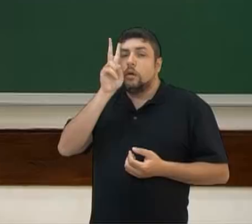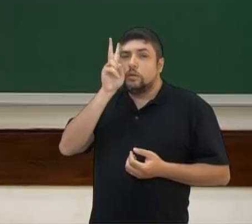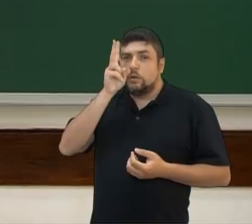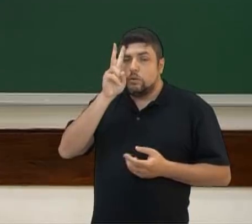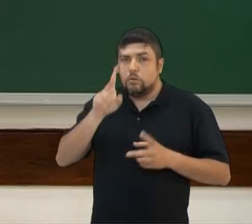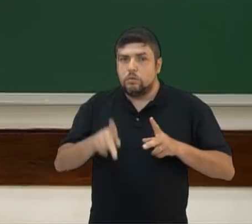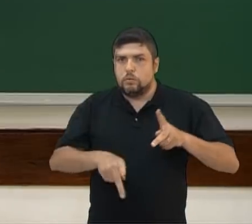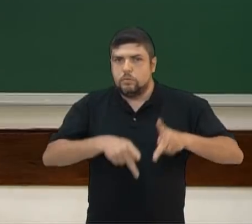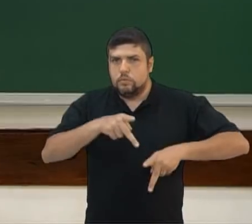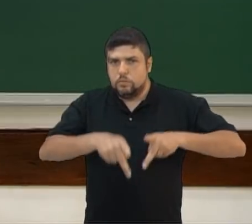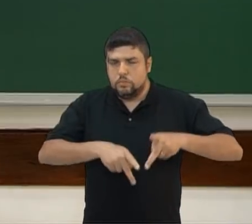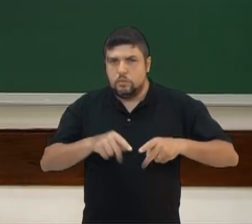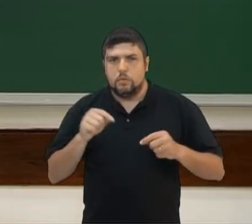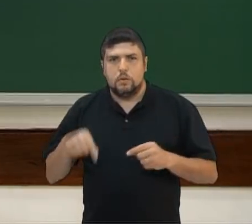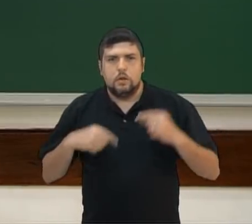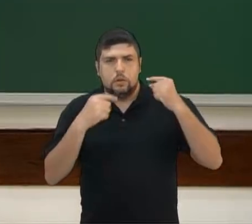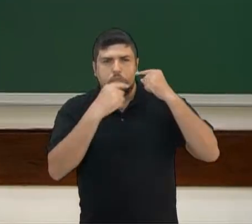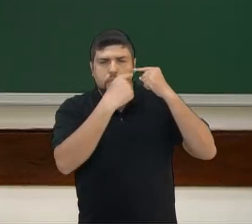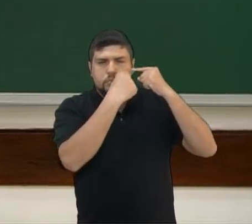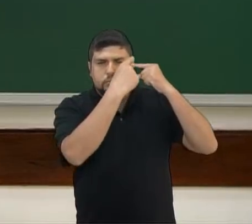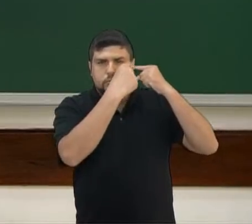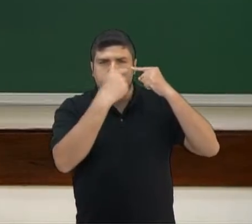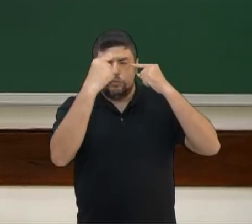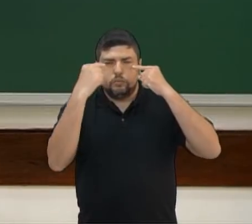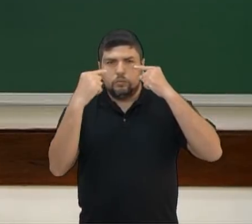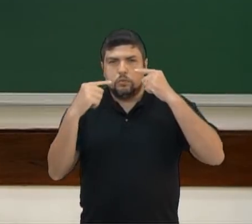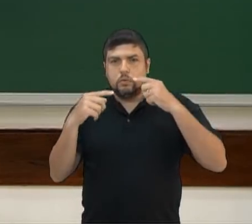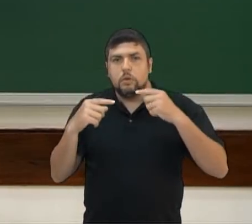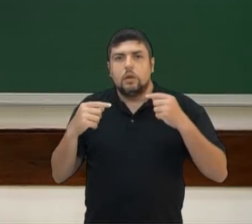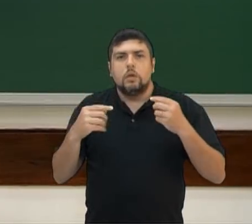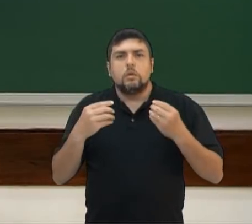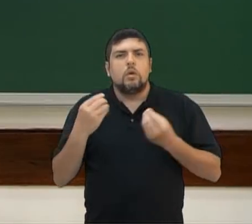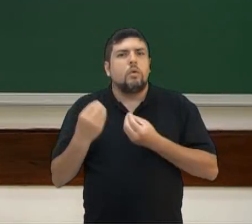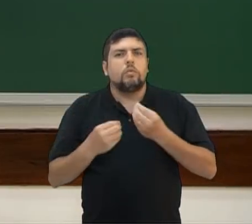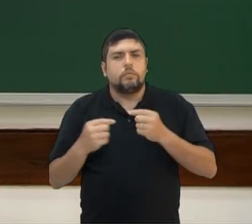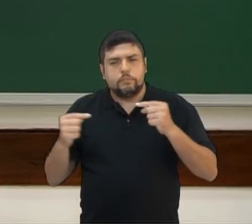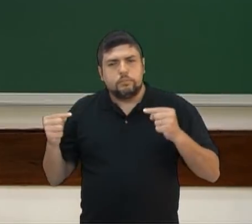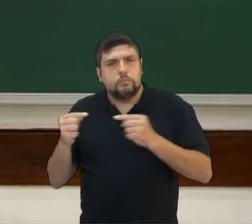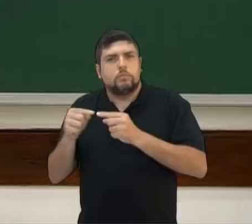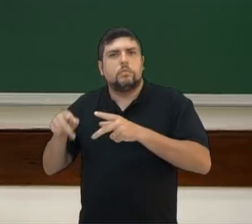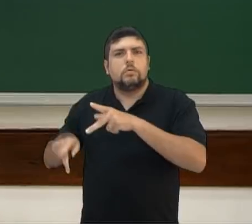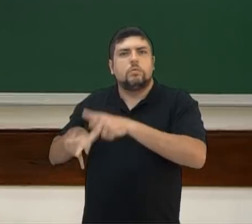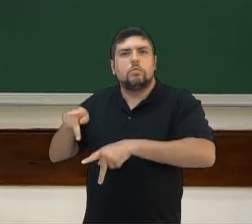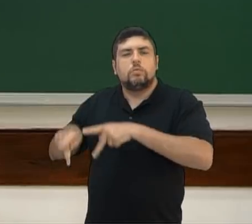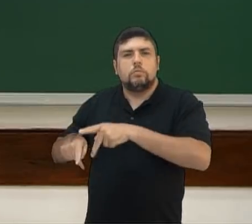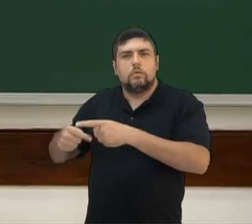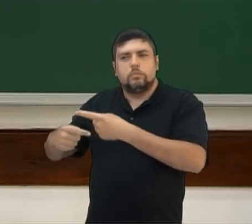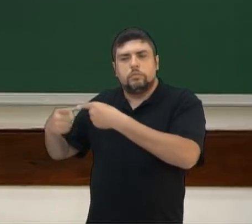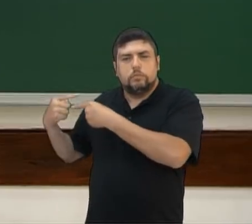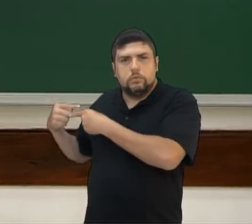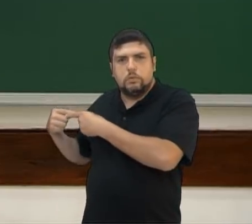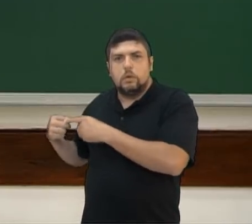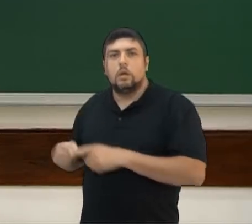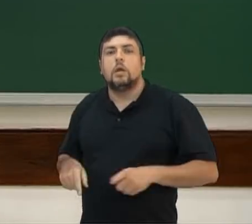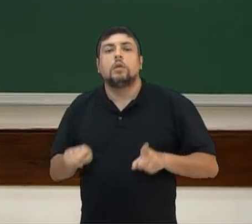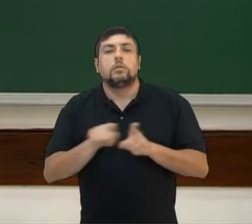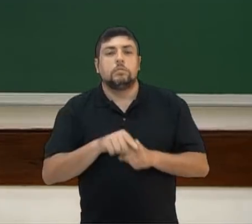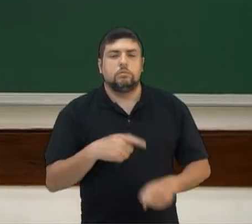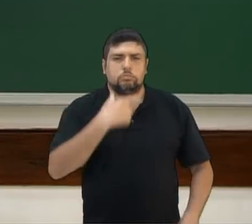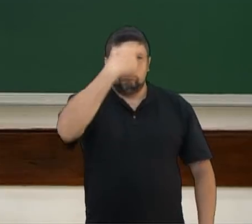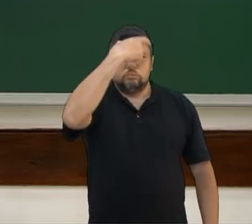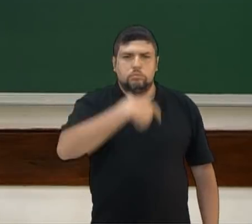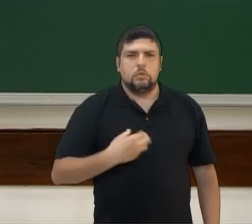a tatuagem da pessoa no rosto, do povo a que ele pertence, dos seus ancestrais, mas também da trajetória dele